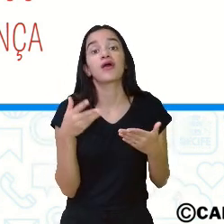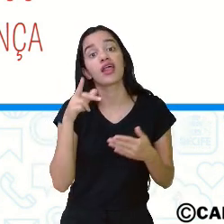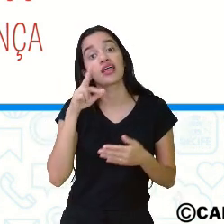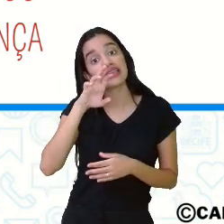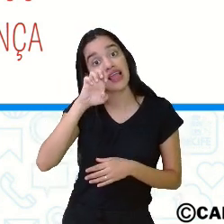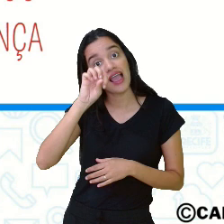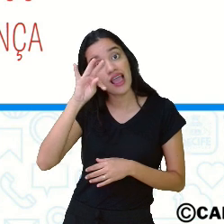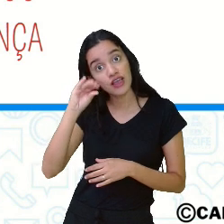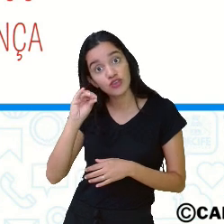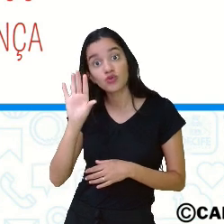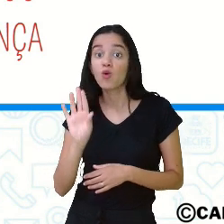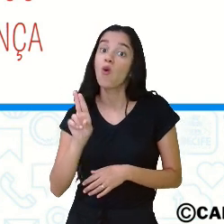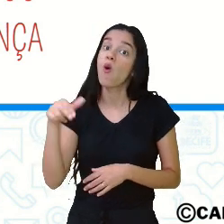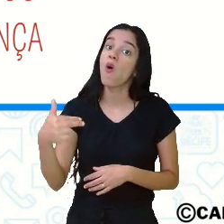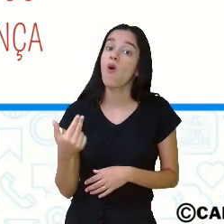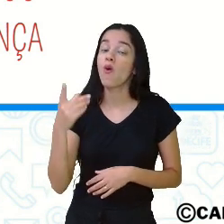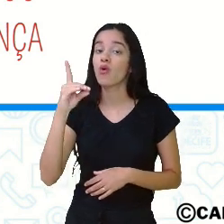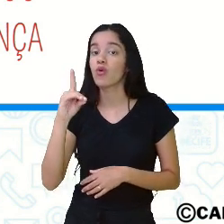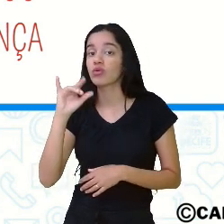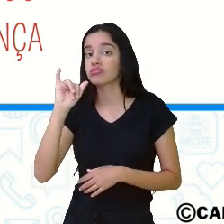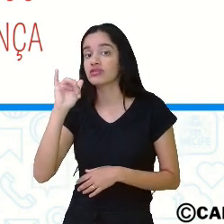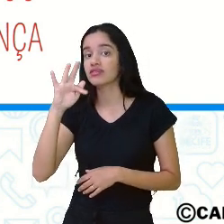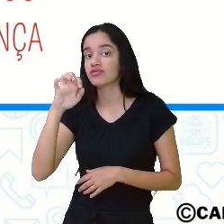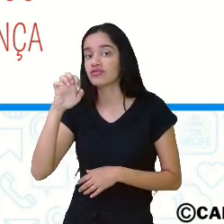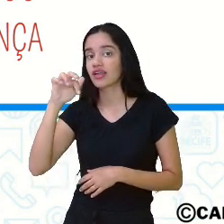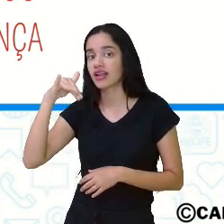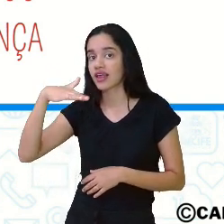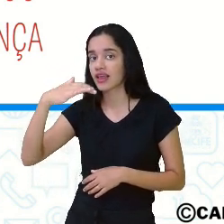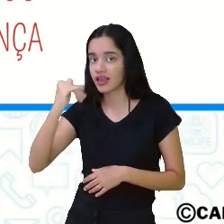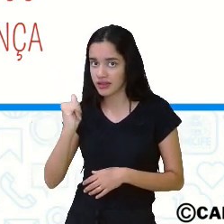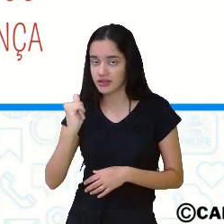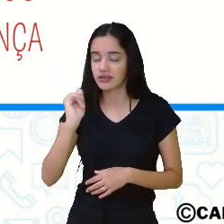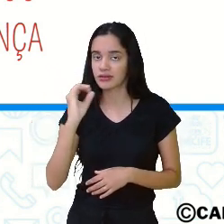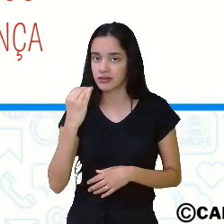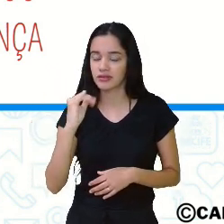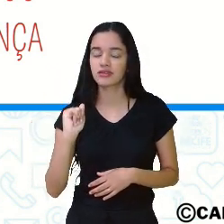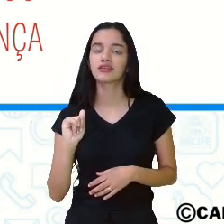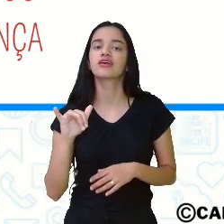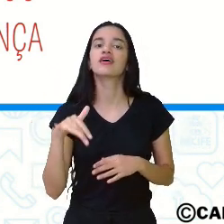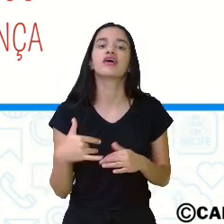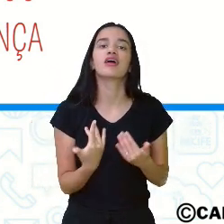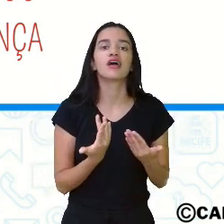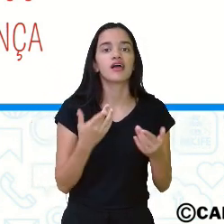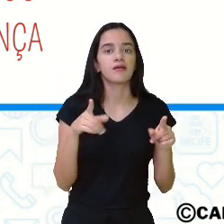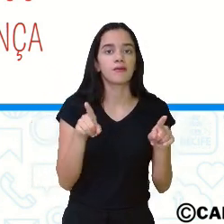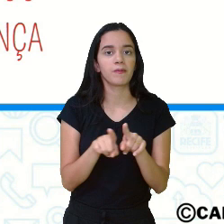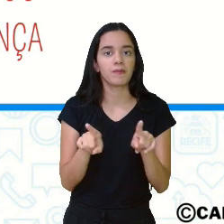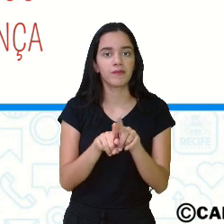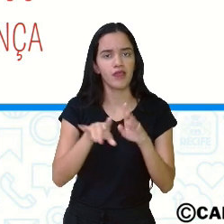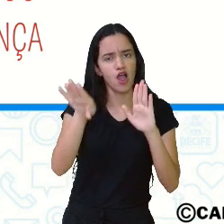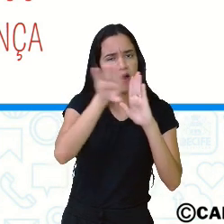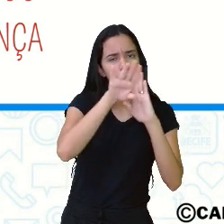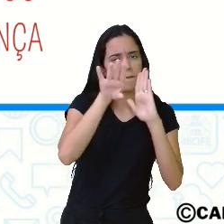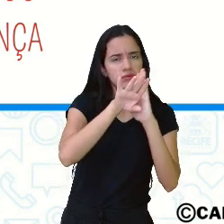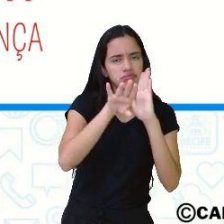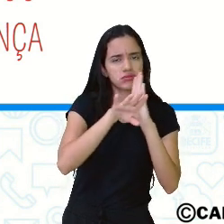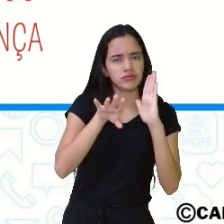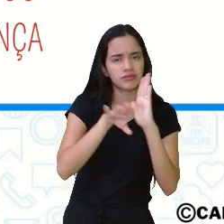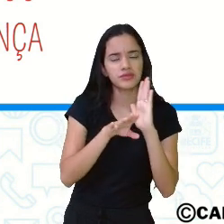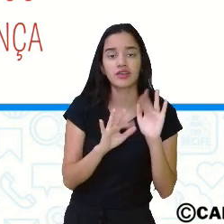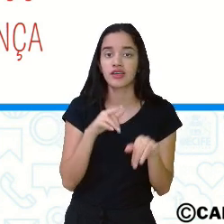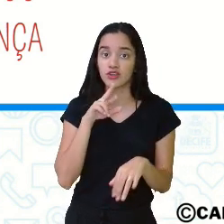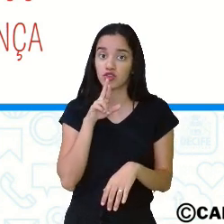ou diferença. Isso na subtração são os elementos da subtração, minuendo, subtraindo e a